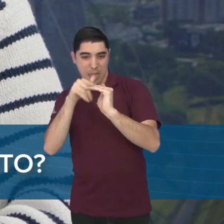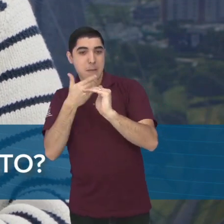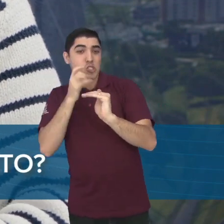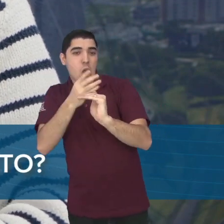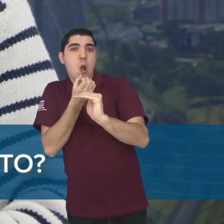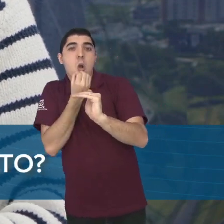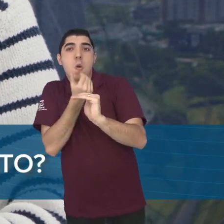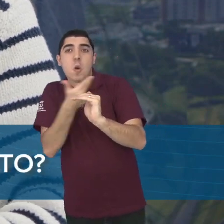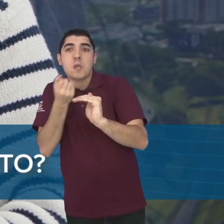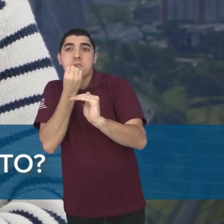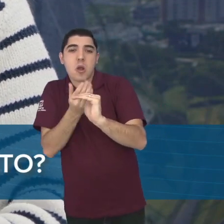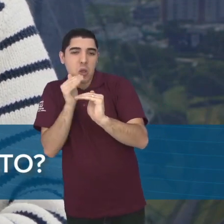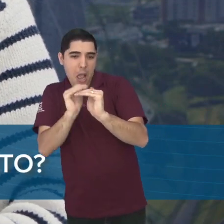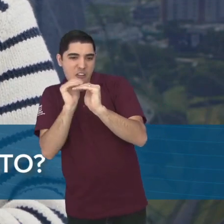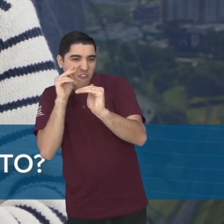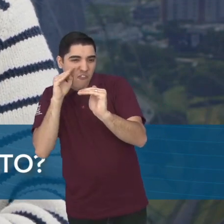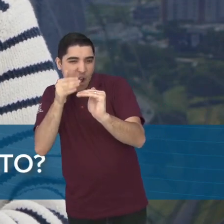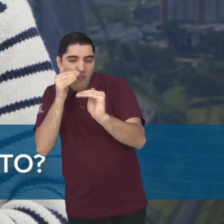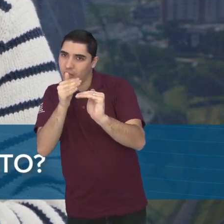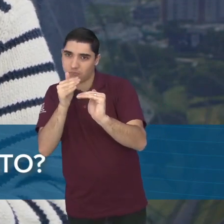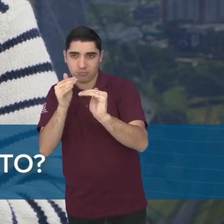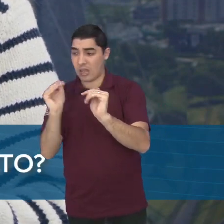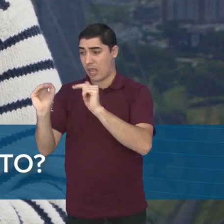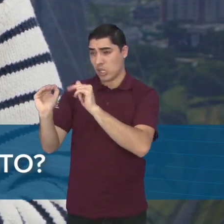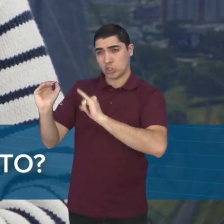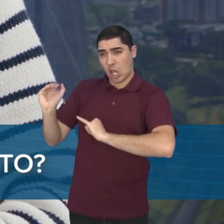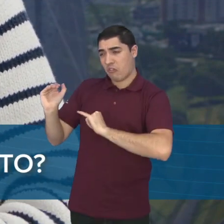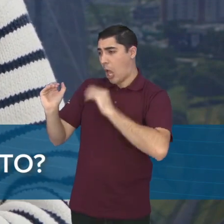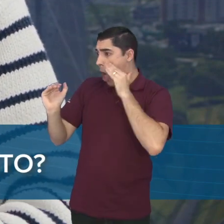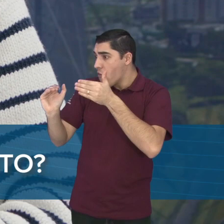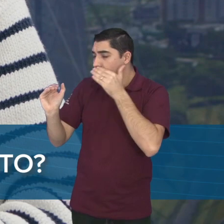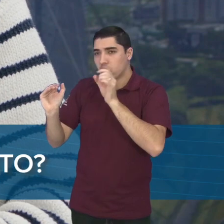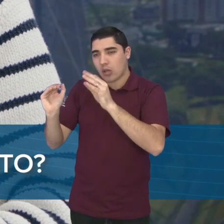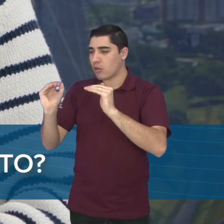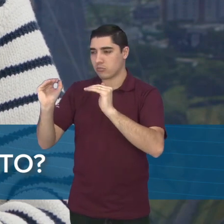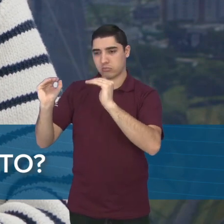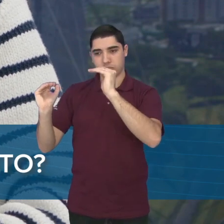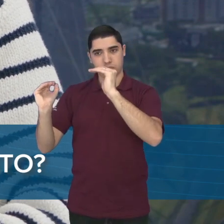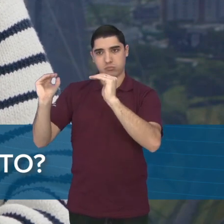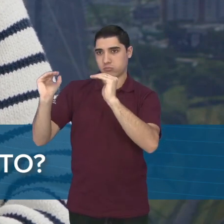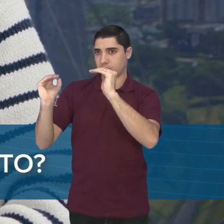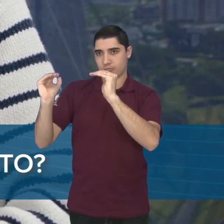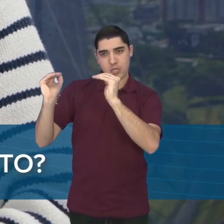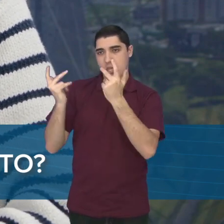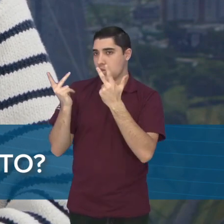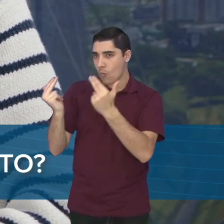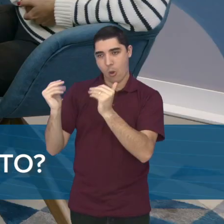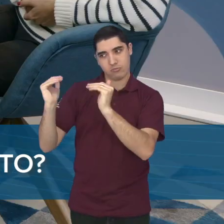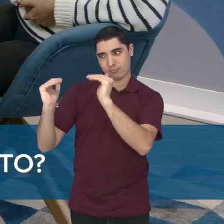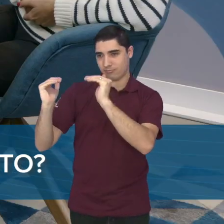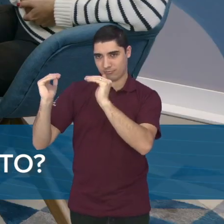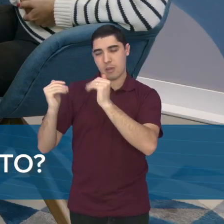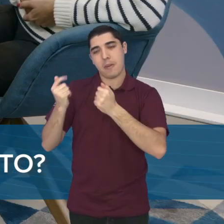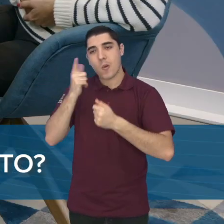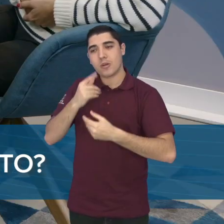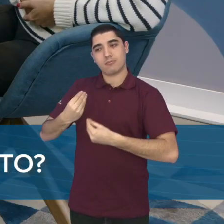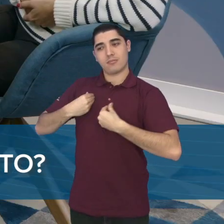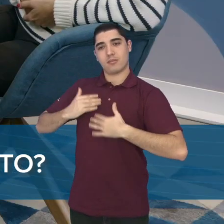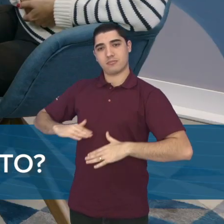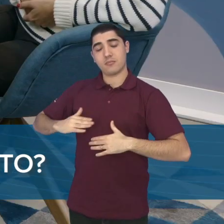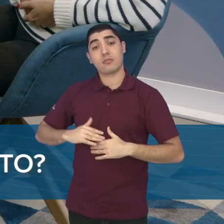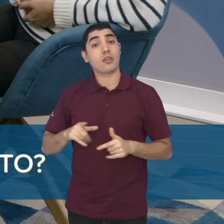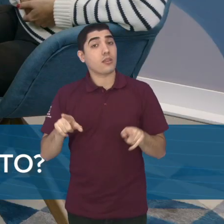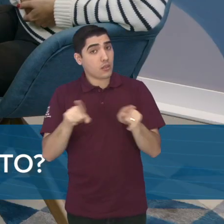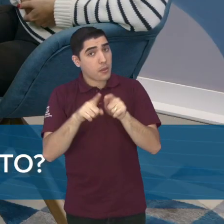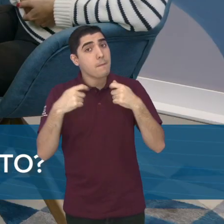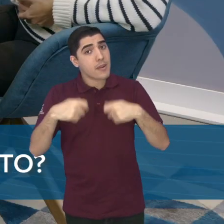é esse o caminho, né? Se permitir sentir, lidar, né? Perceber o que está acontecendo para poder passar de uma maneira mais tranquila. E questionar mesmo,